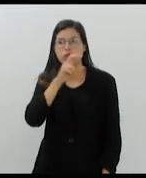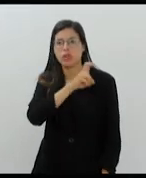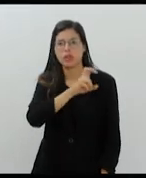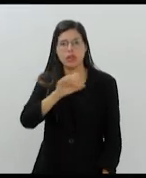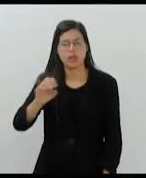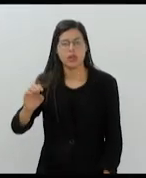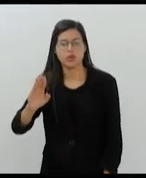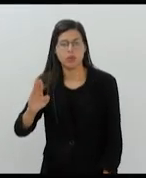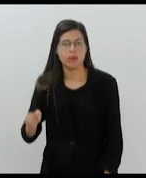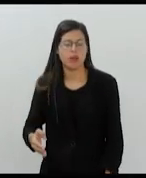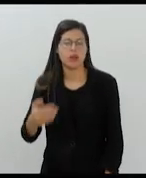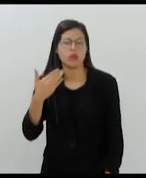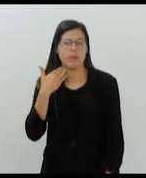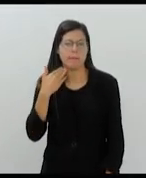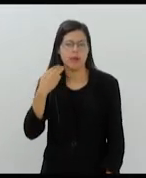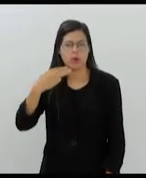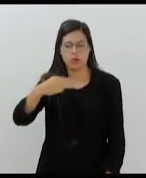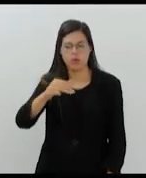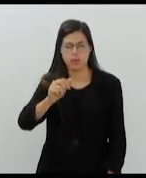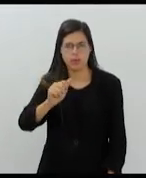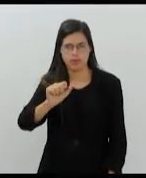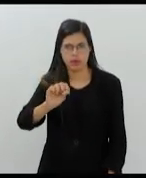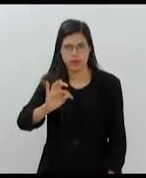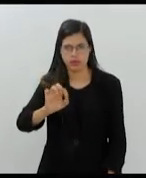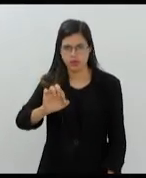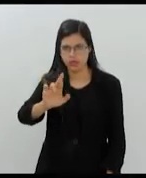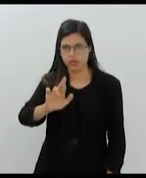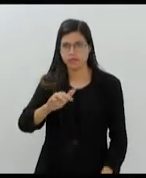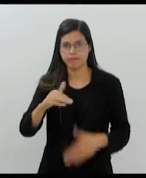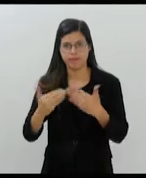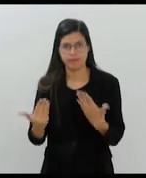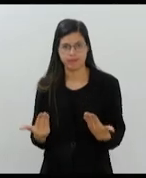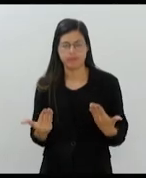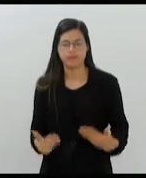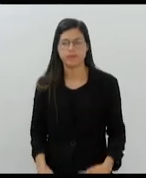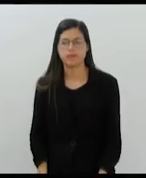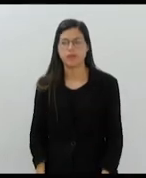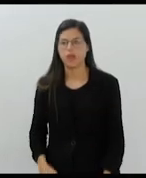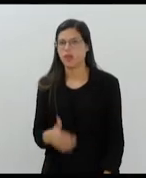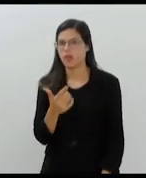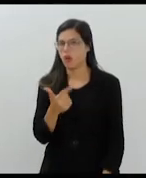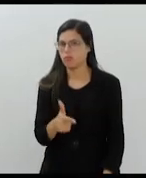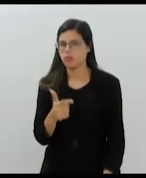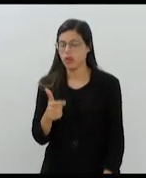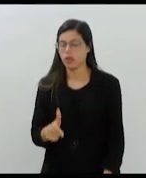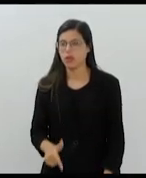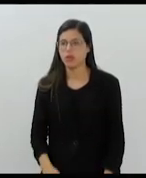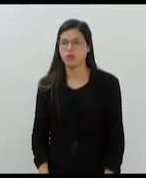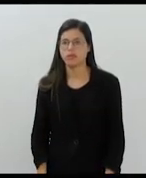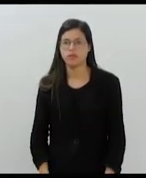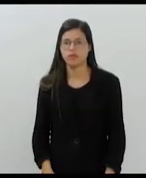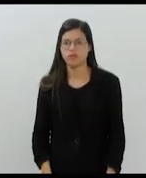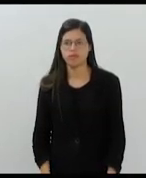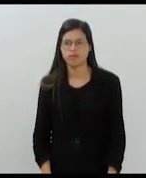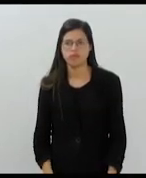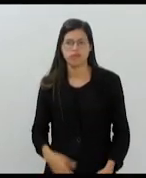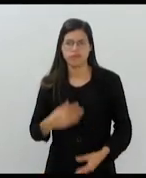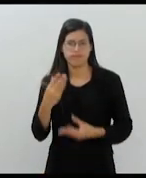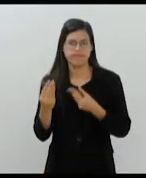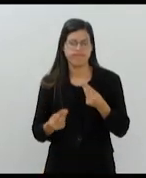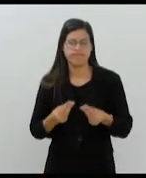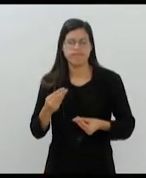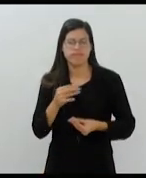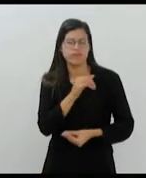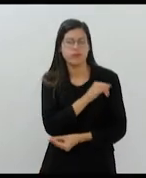R$500 bilhões no Banco Master. Então, não há como fazer o Rio